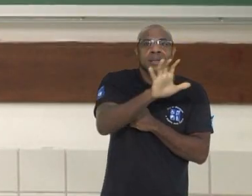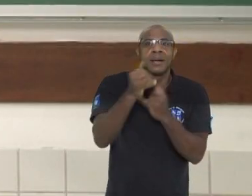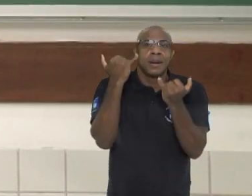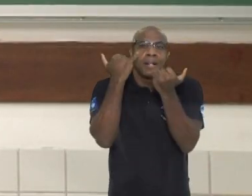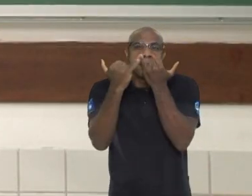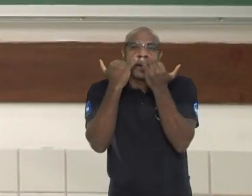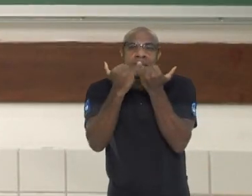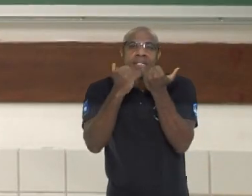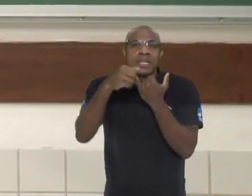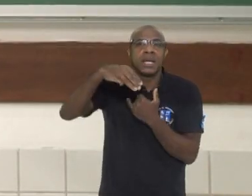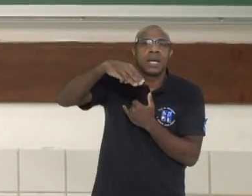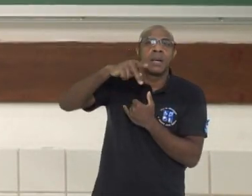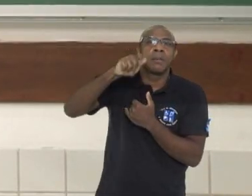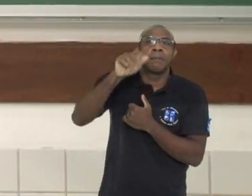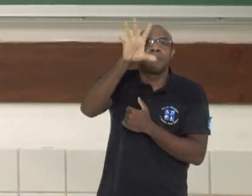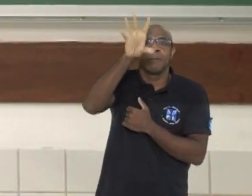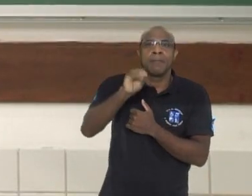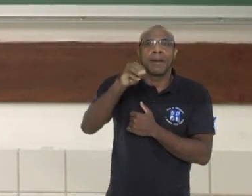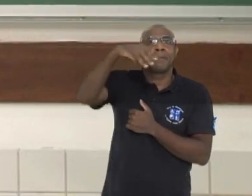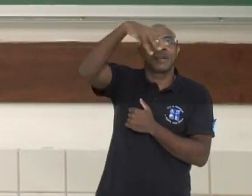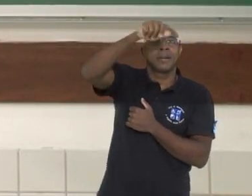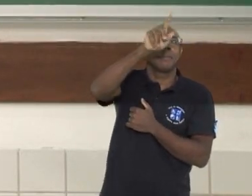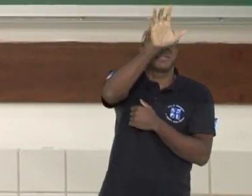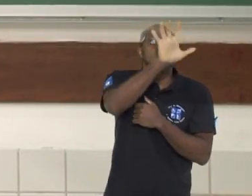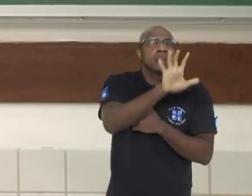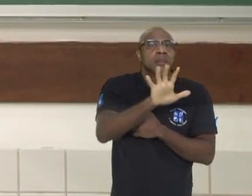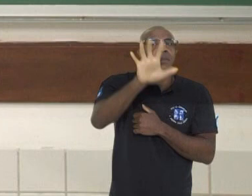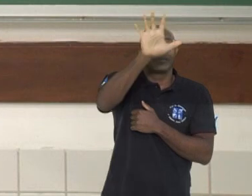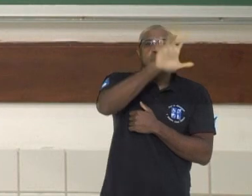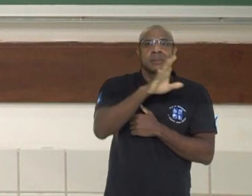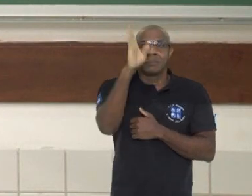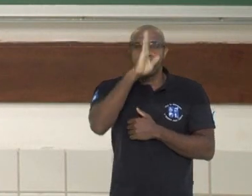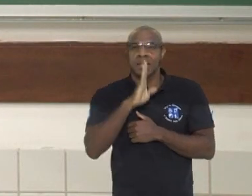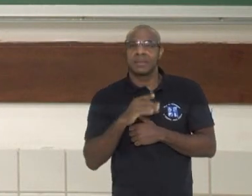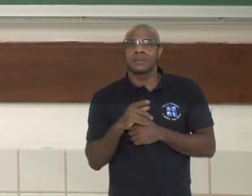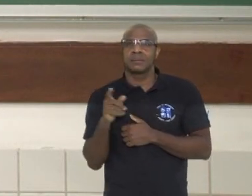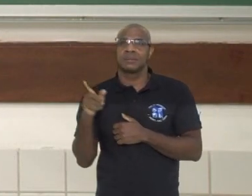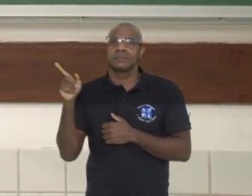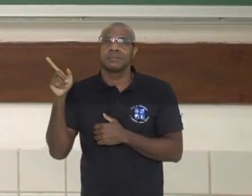amor pelo Brasil, de estar ligado ao Brasil, ok?